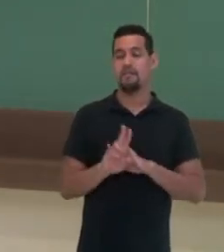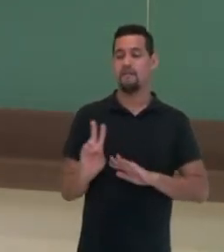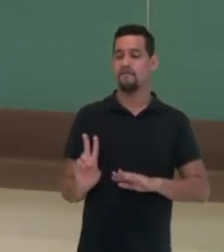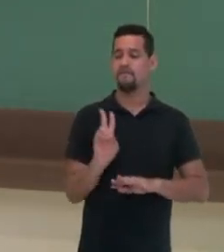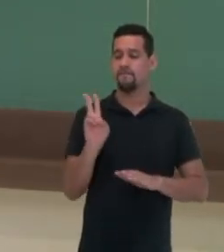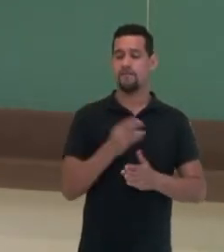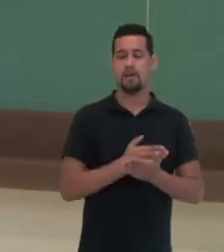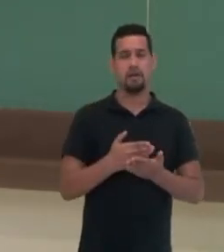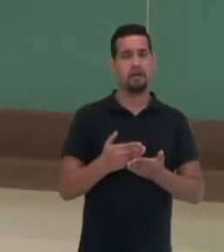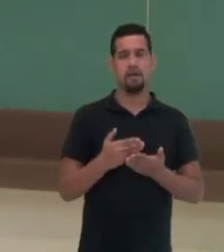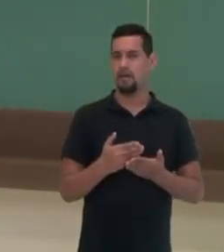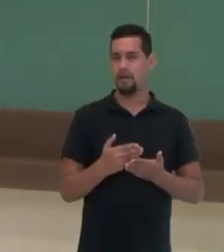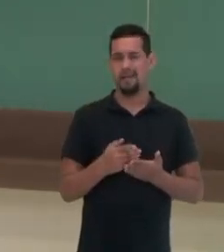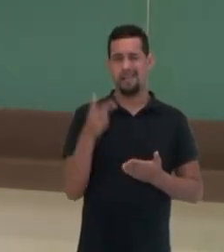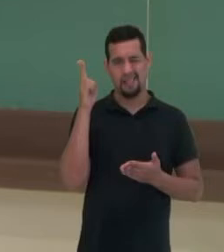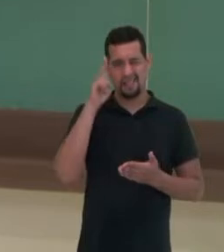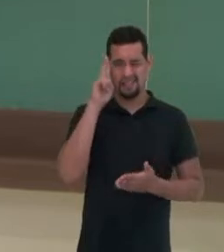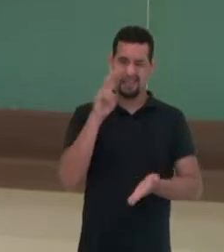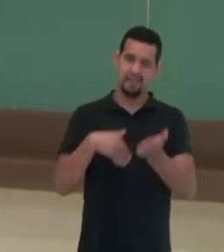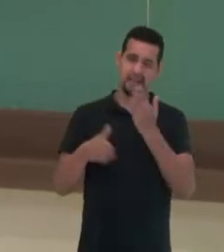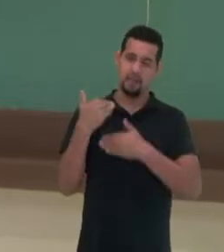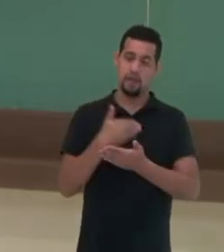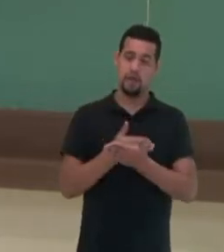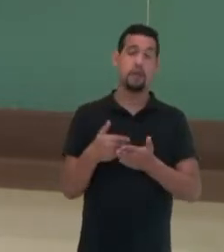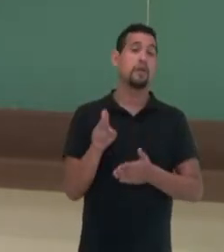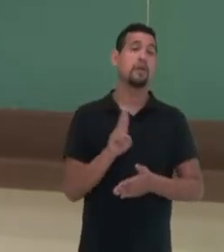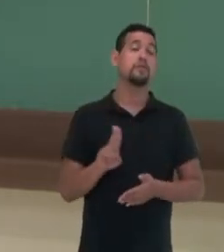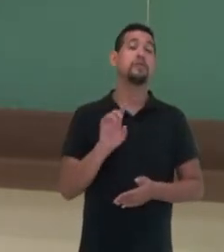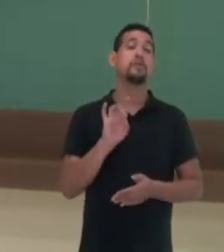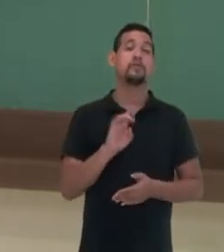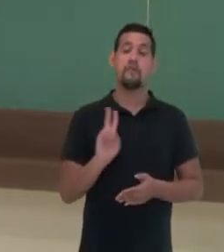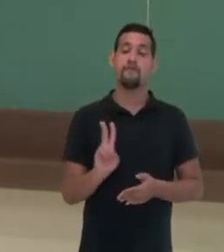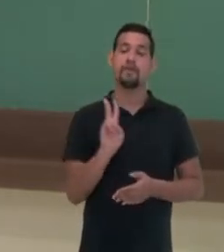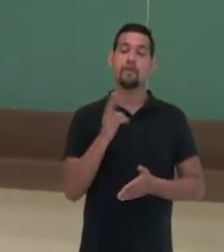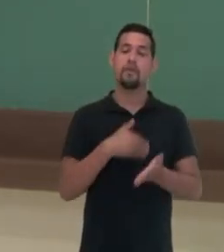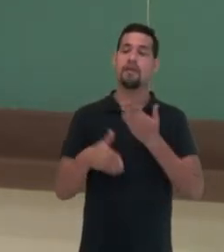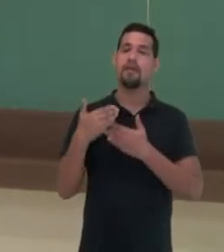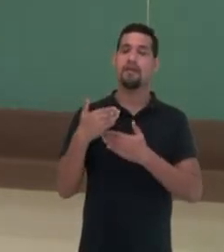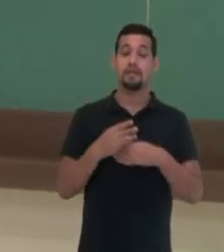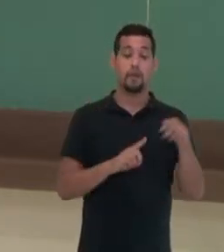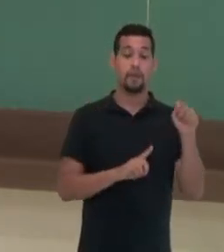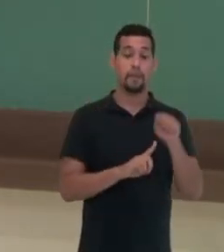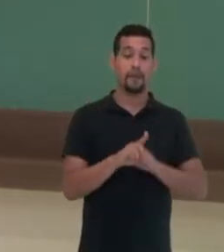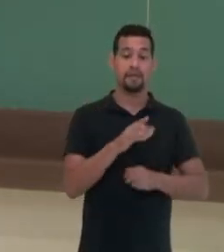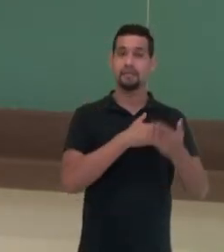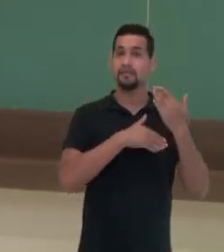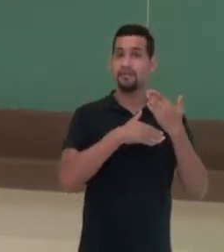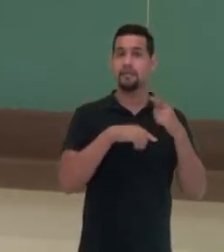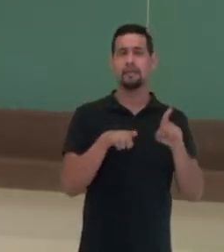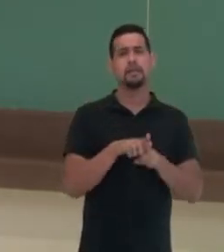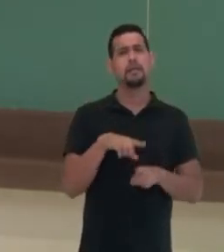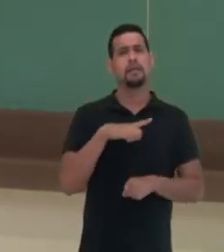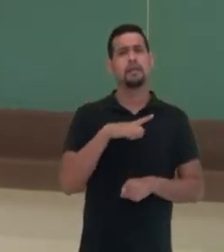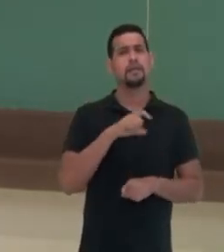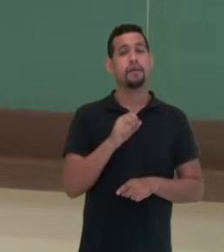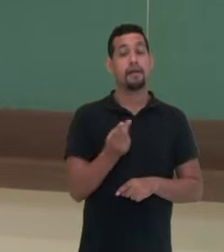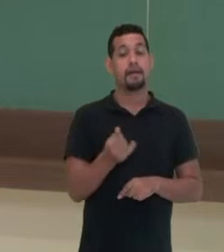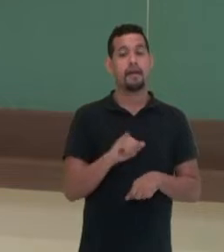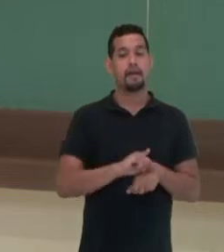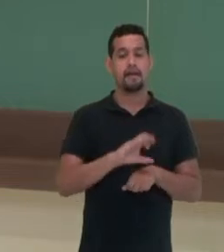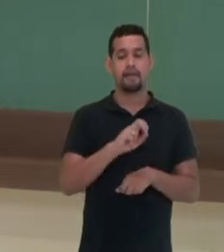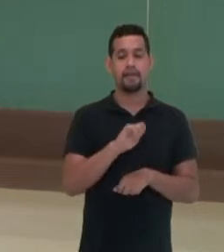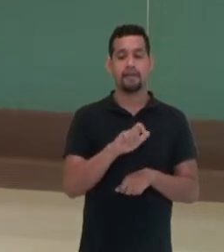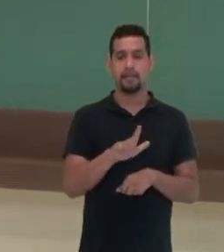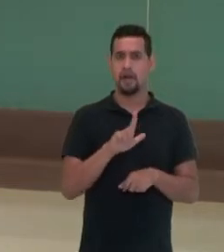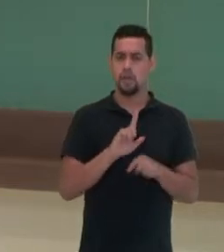valor inicial, lá do começo. Ele é aplicado sobre o valor anterior, do mês anterior. Então, eu tenho um